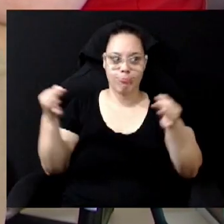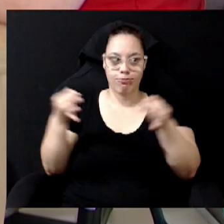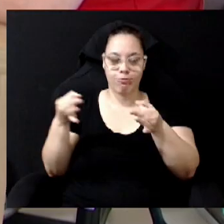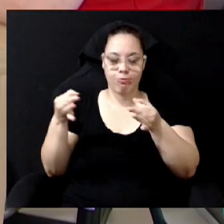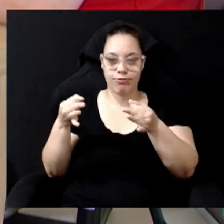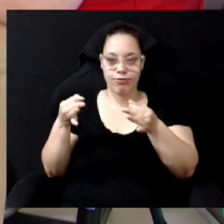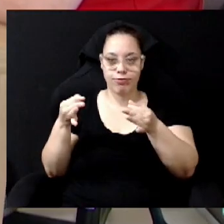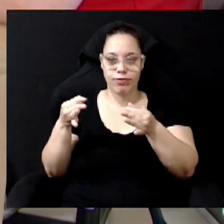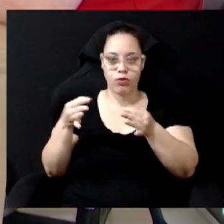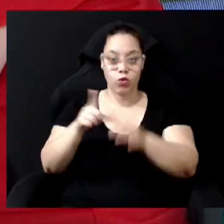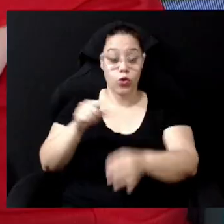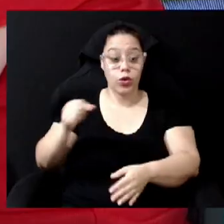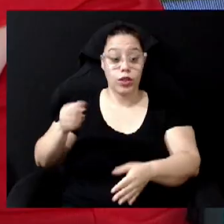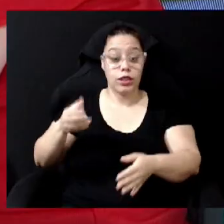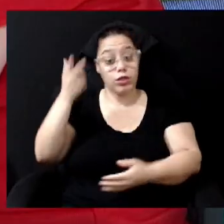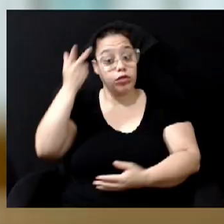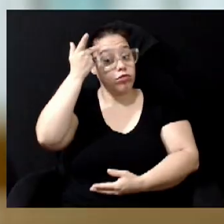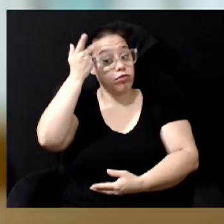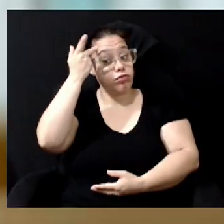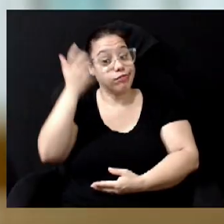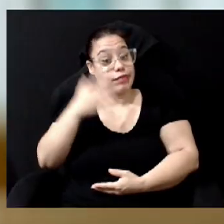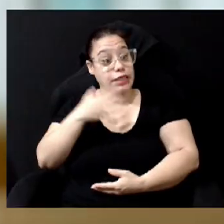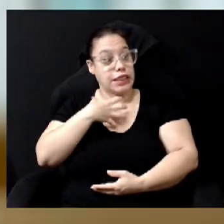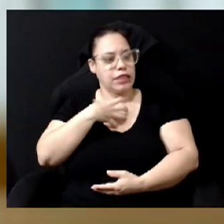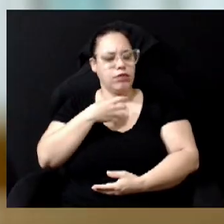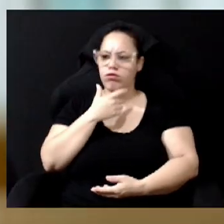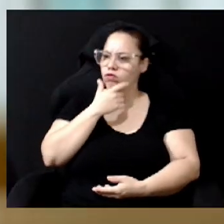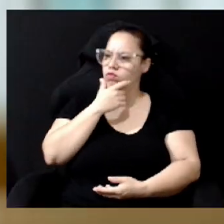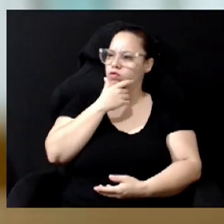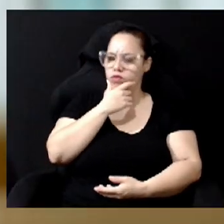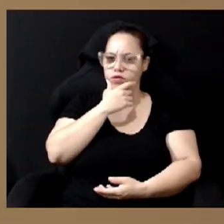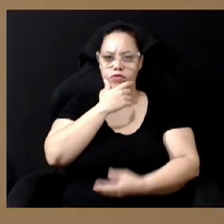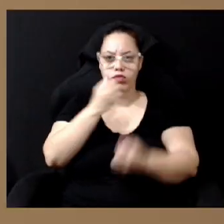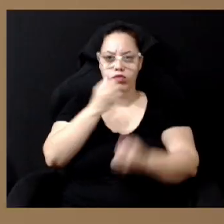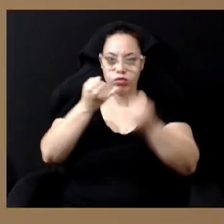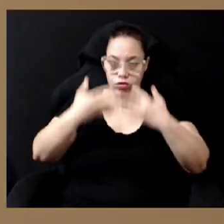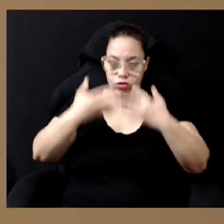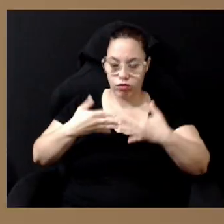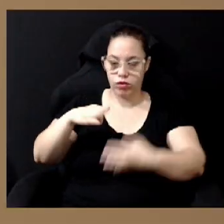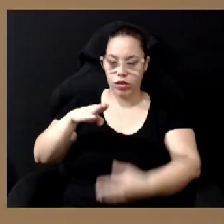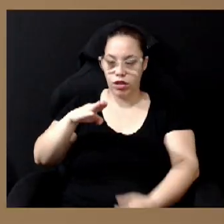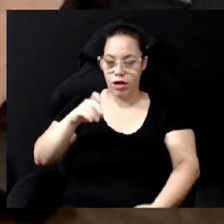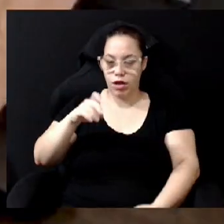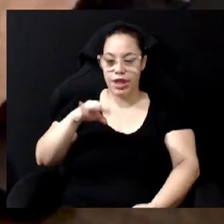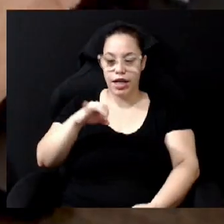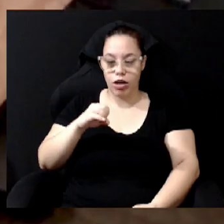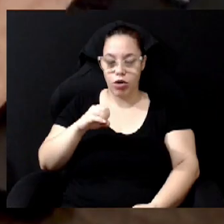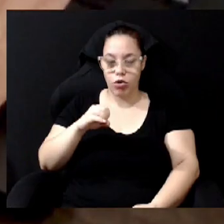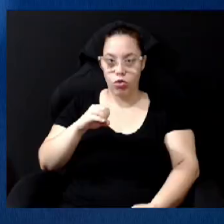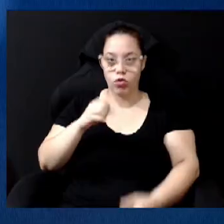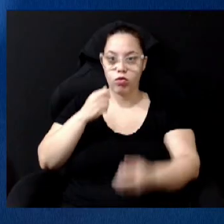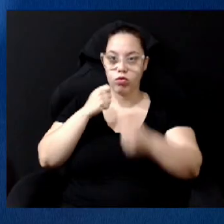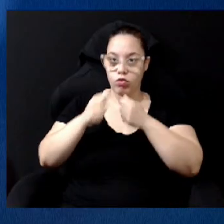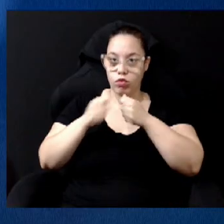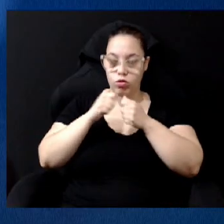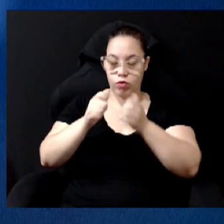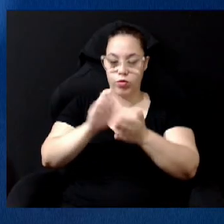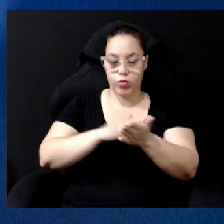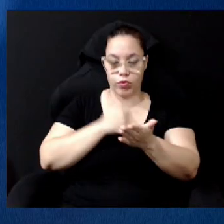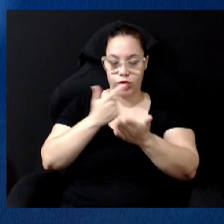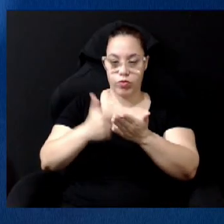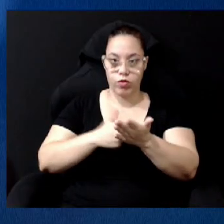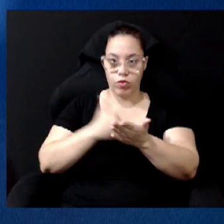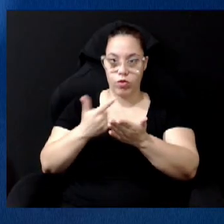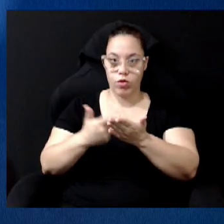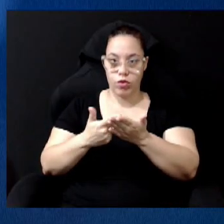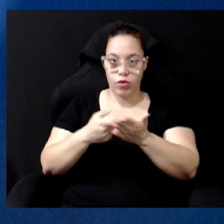do comum e intrigando as pessoas, conforme explica o britânico Malcolm Gladwell, jornalista e escritor. Gladwell é o autor do